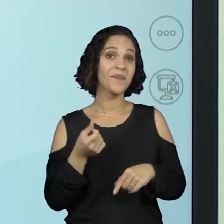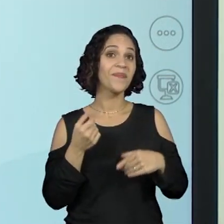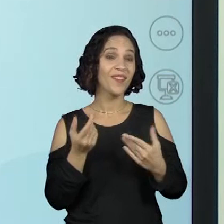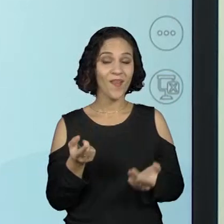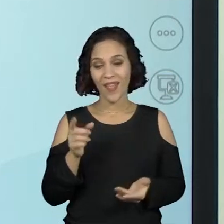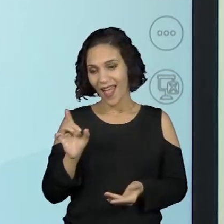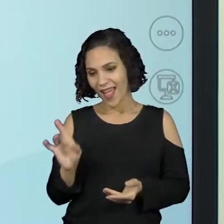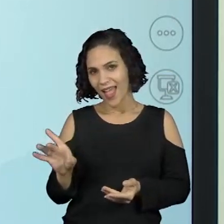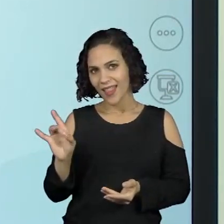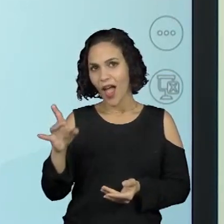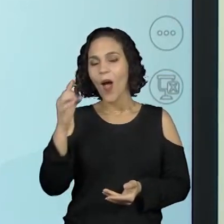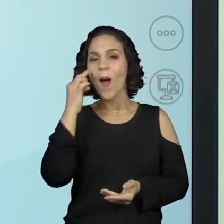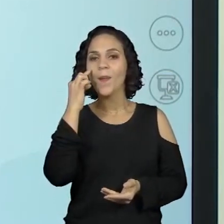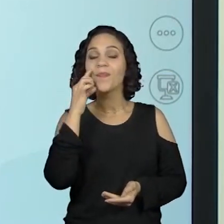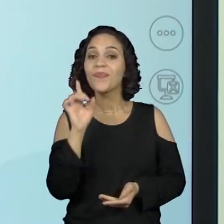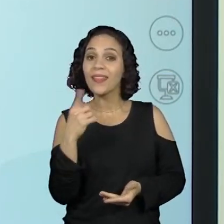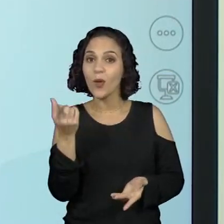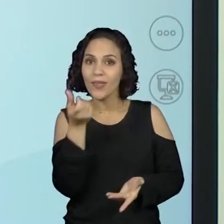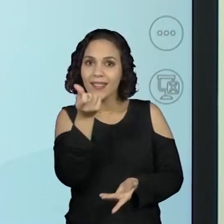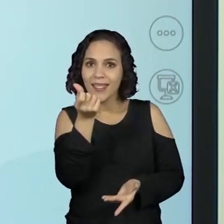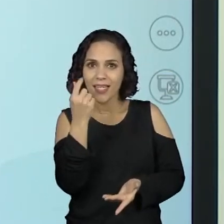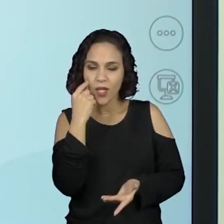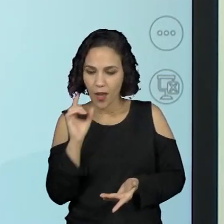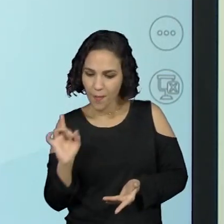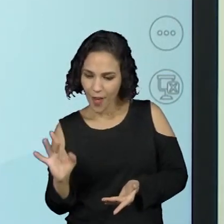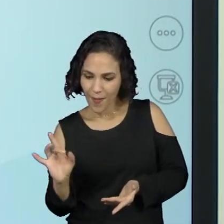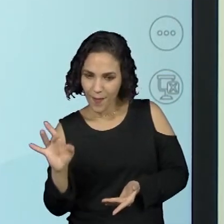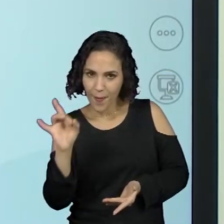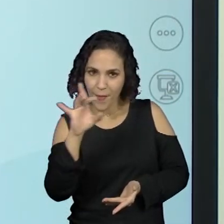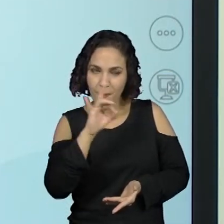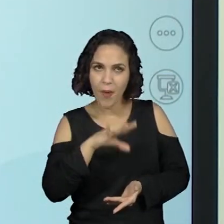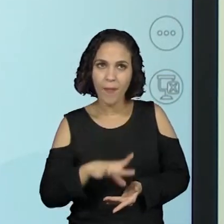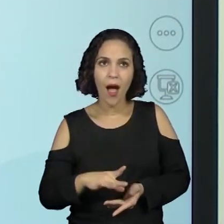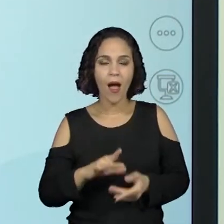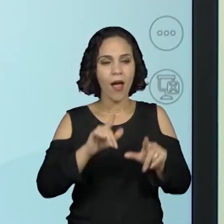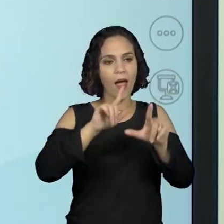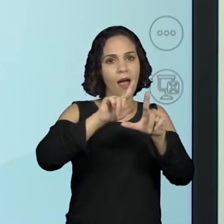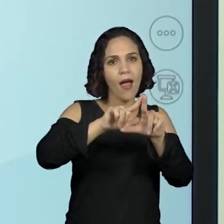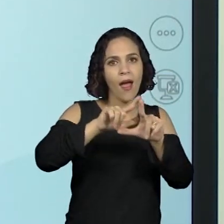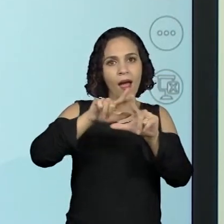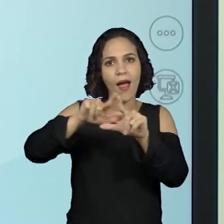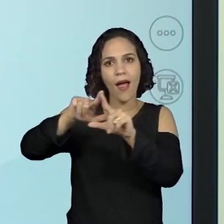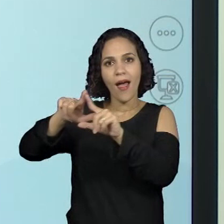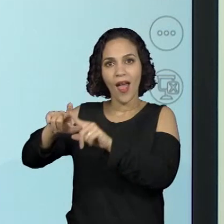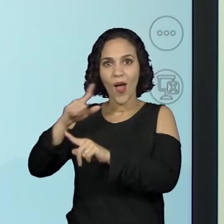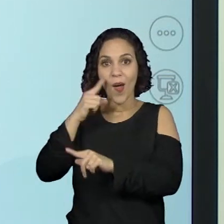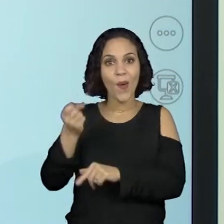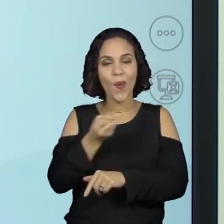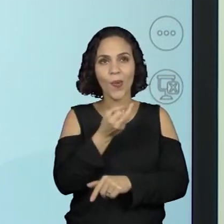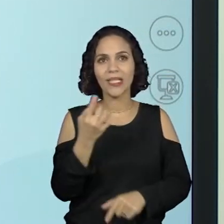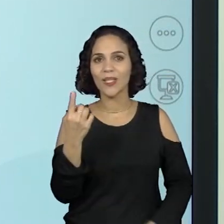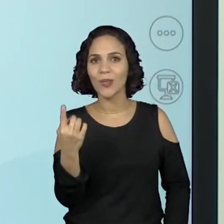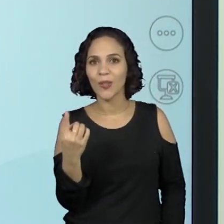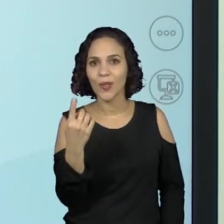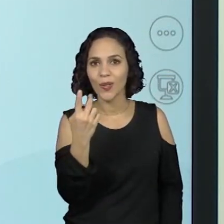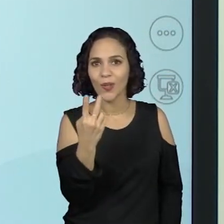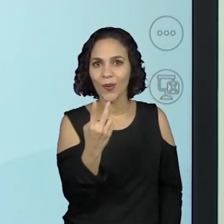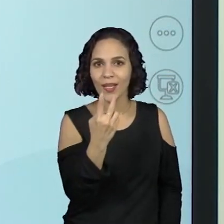dos 6 lados, eu vou ter, então, 1, 2,